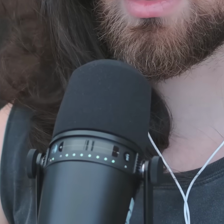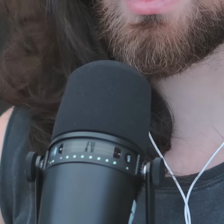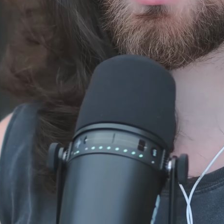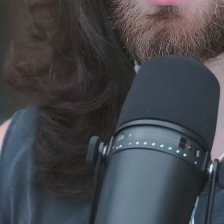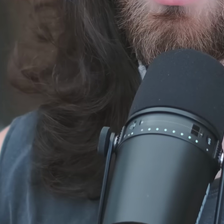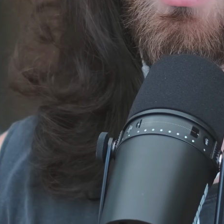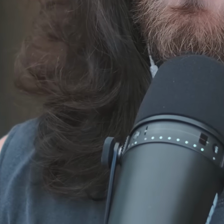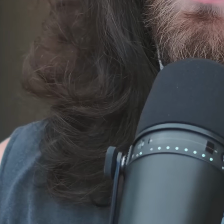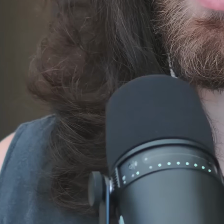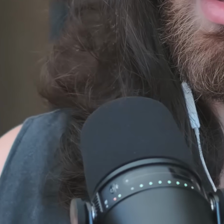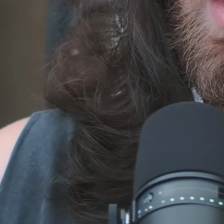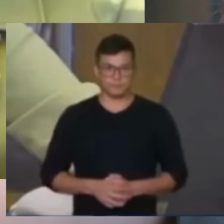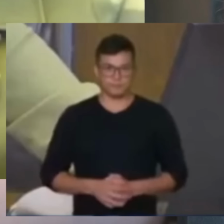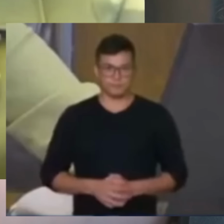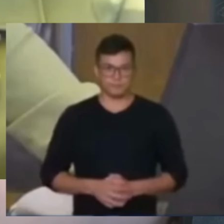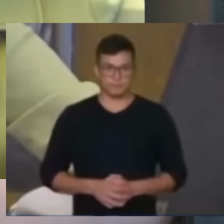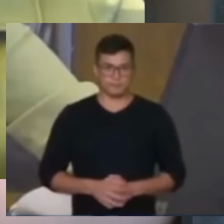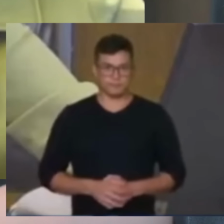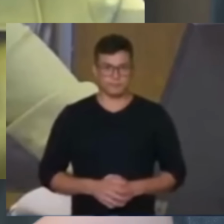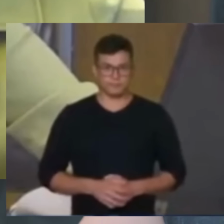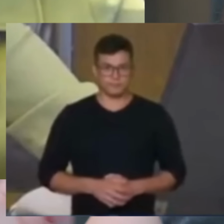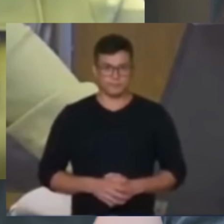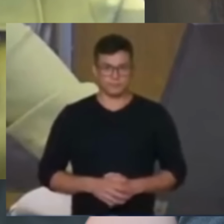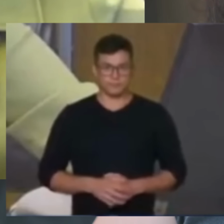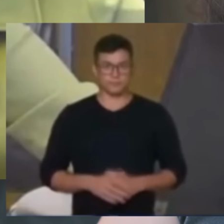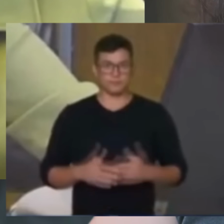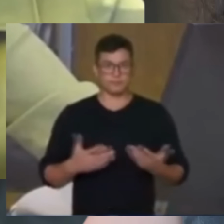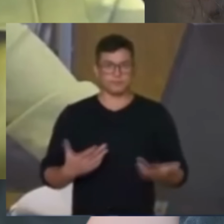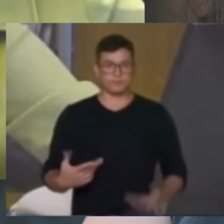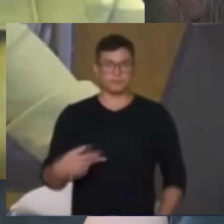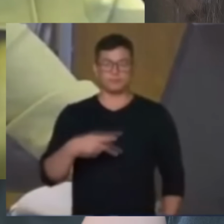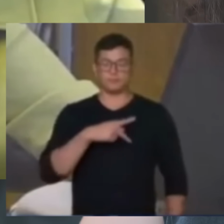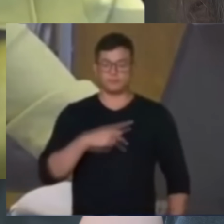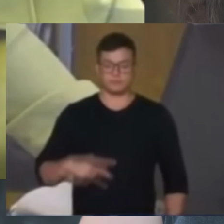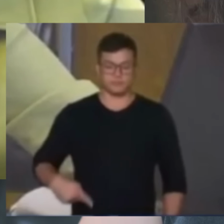nesse Congresso Nacional. Vamos ver aqui. Senhora Presidente,